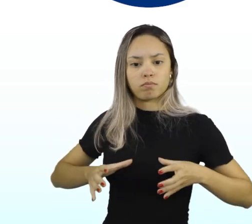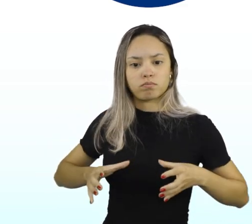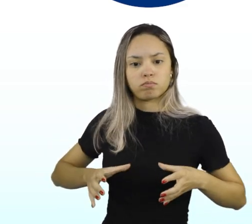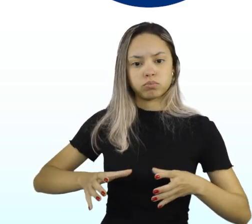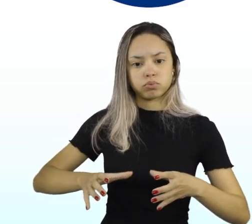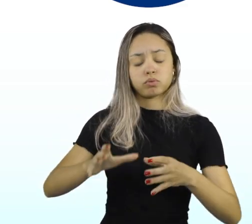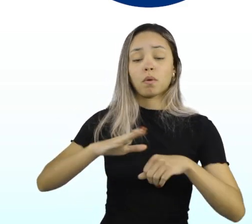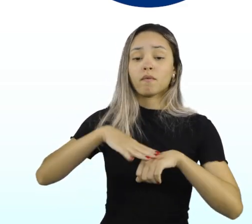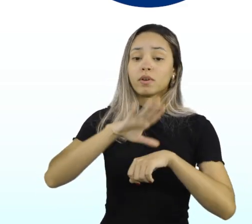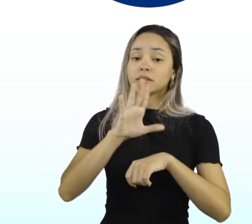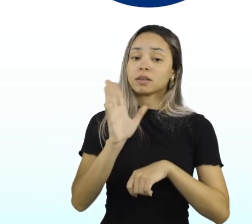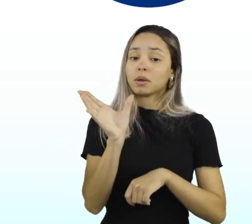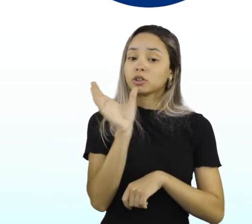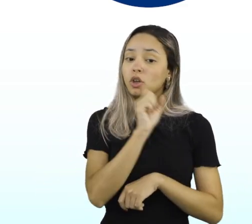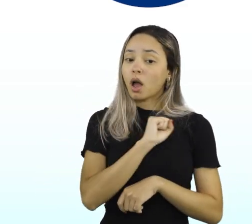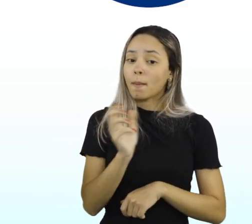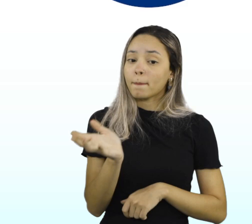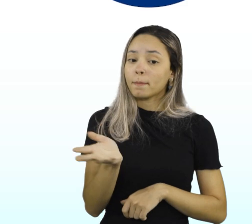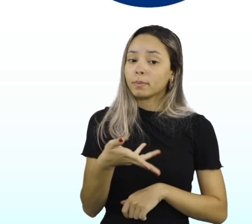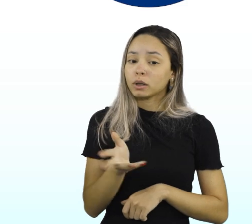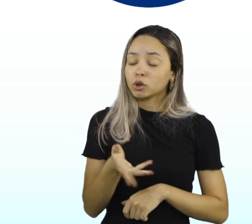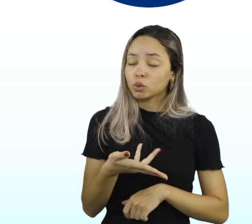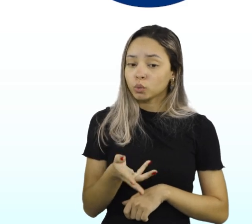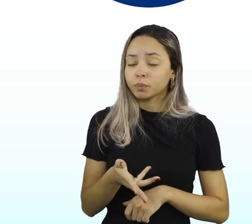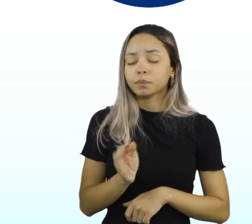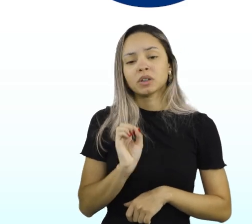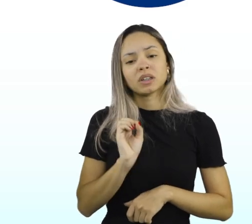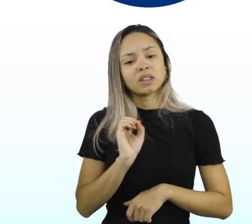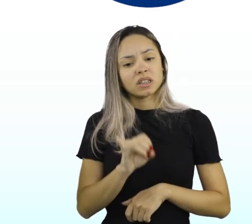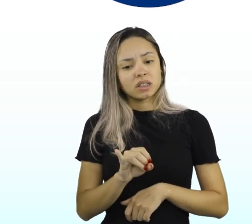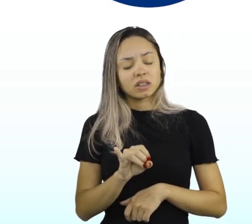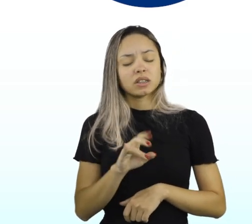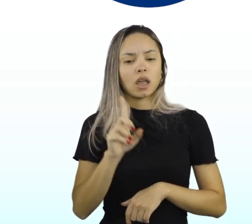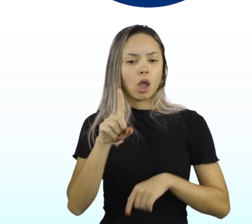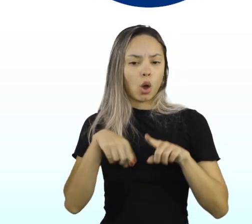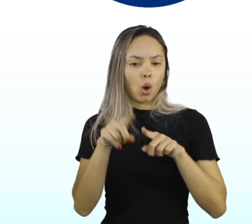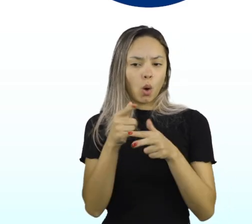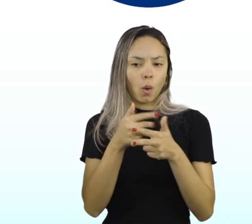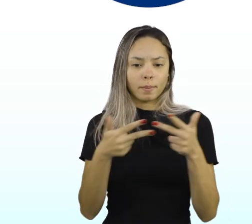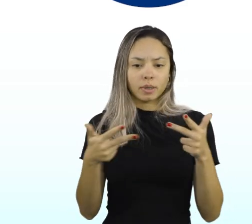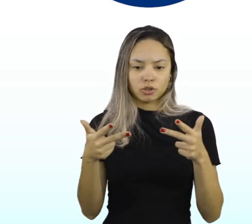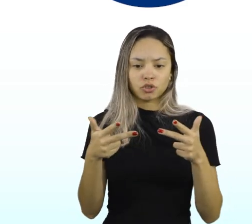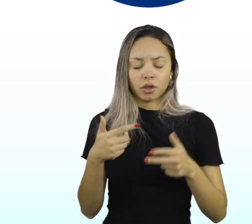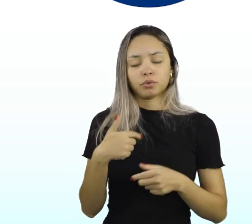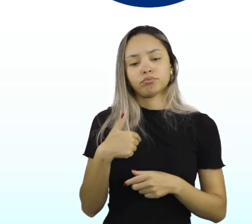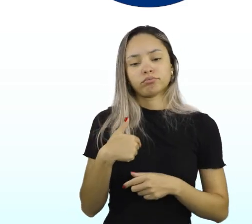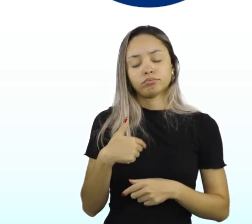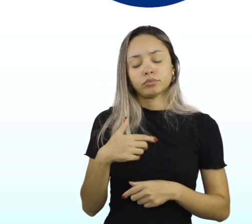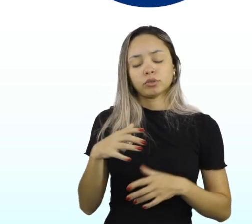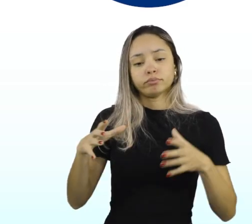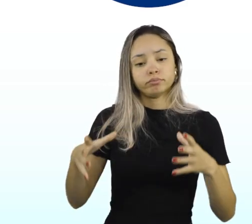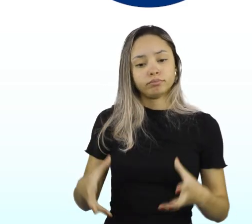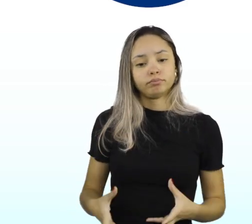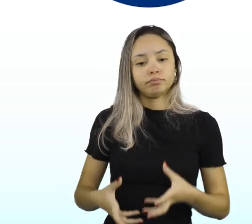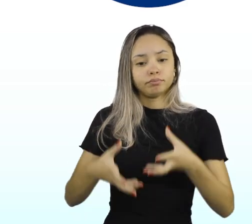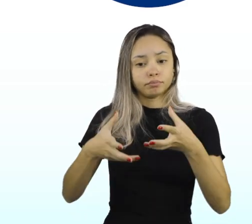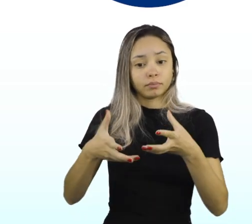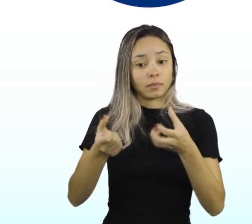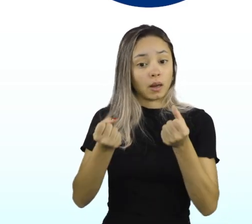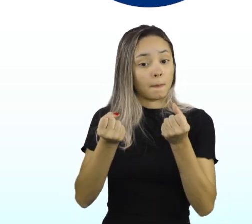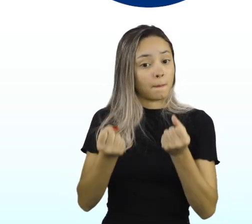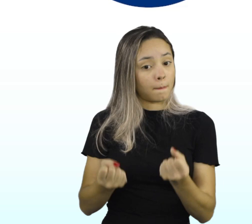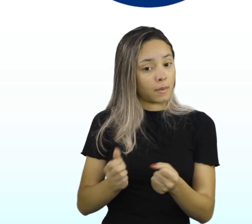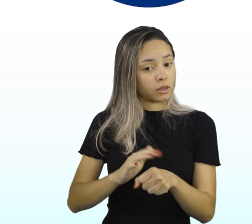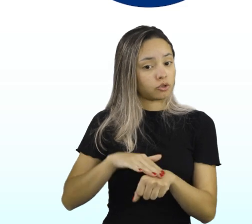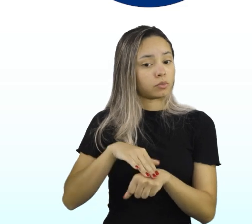a aceleração vai ser dobrada. Pois é, mas se você pega o objeto e coloca ele aumentando a sua massa, o que você